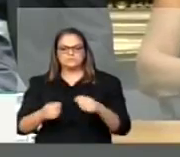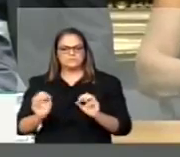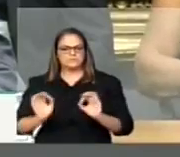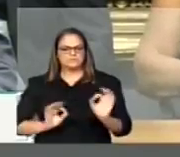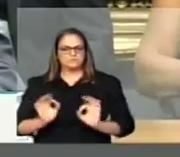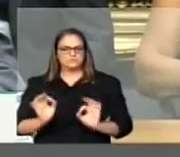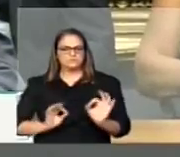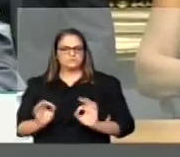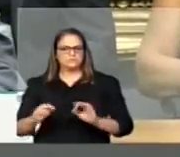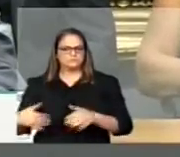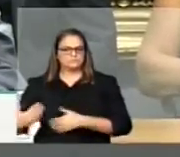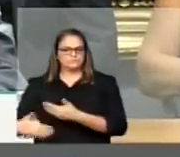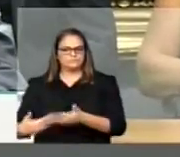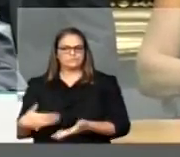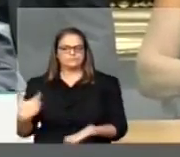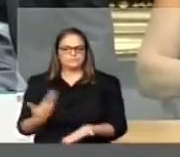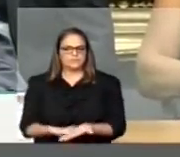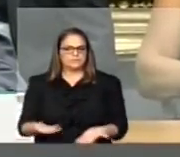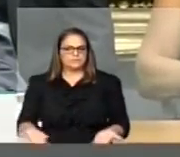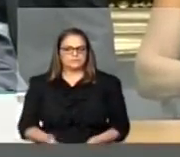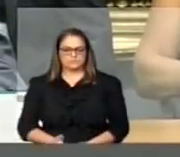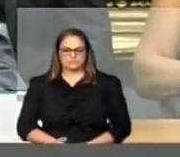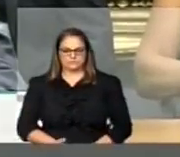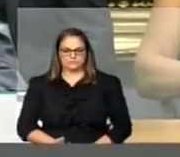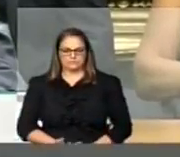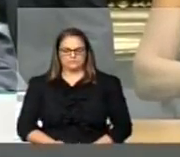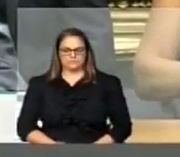que perdura até o presente momento.